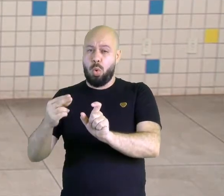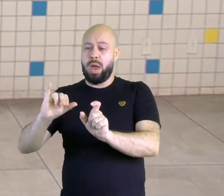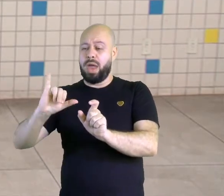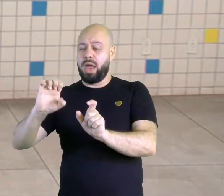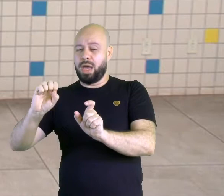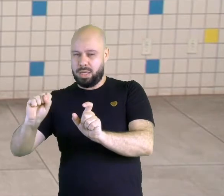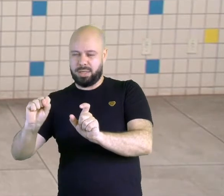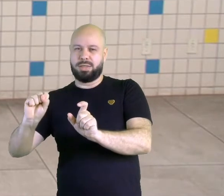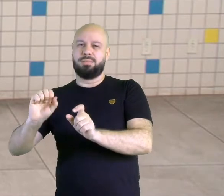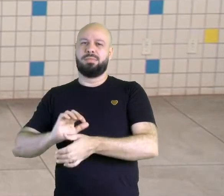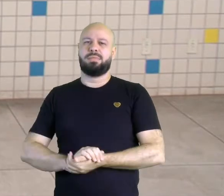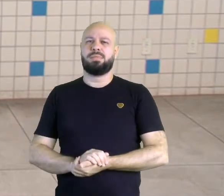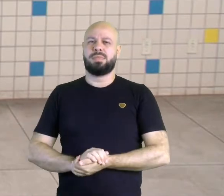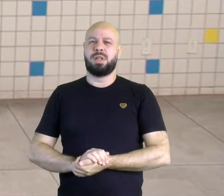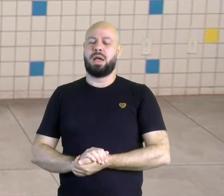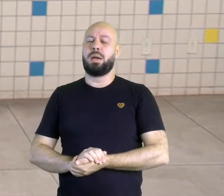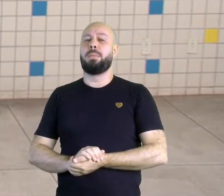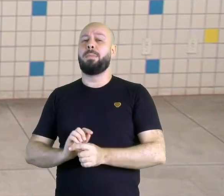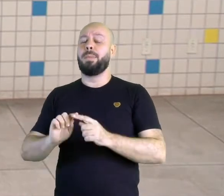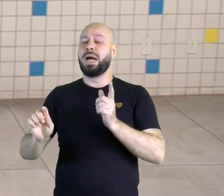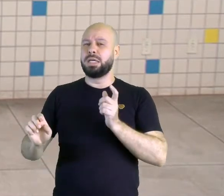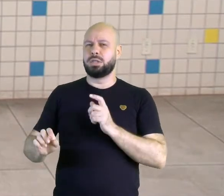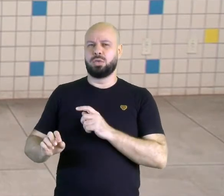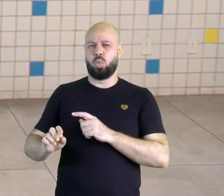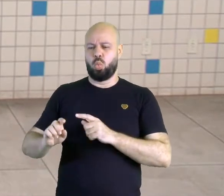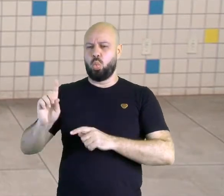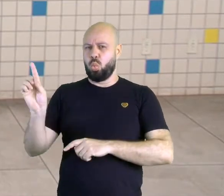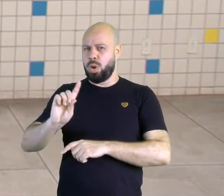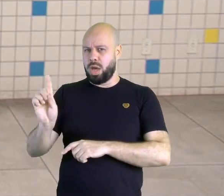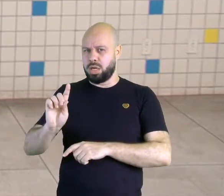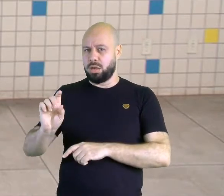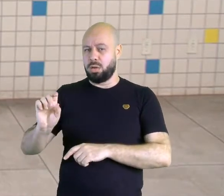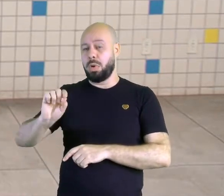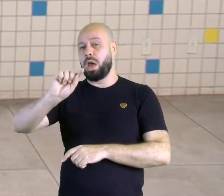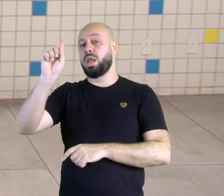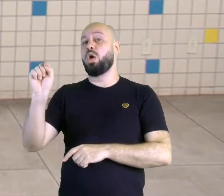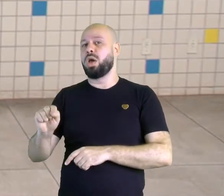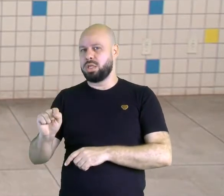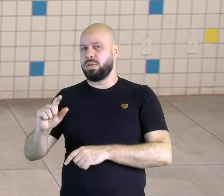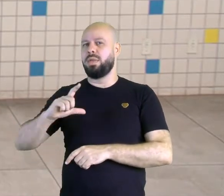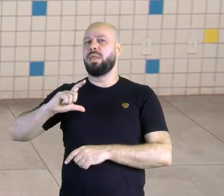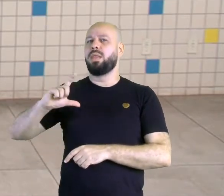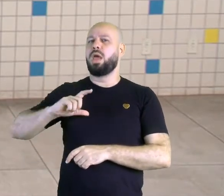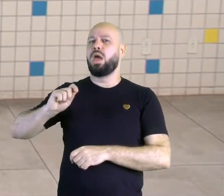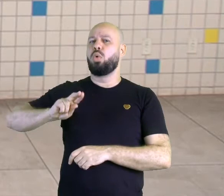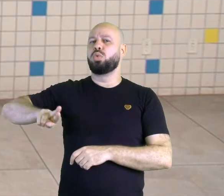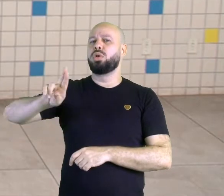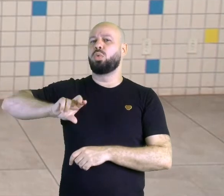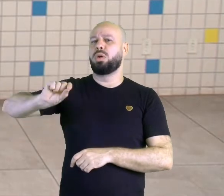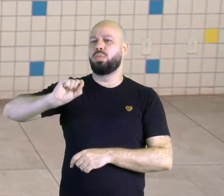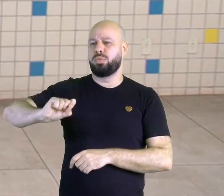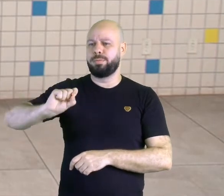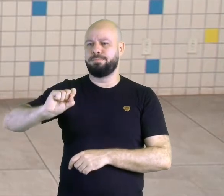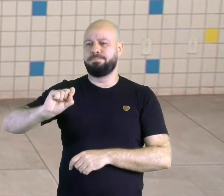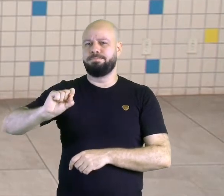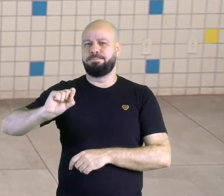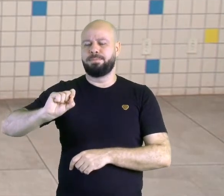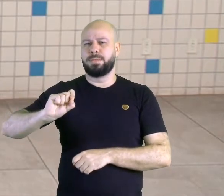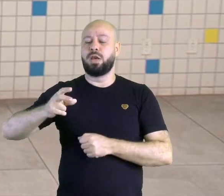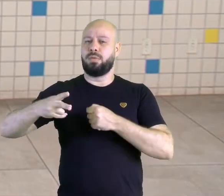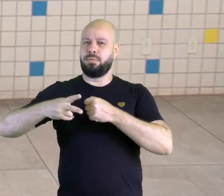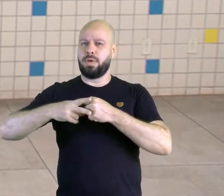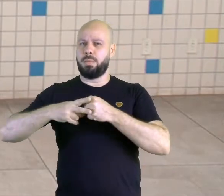E também na forma negativa e interrogativa, vocês irão observar que nós utilizamos o quê? Nós utilizamos os